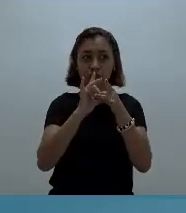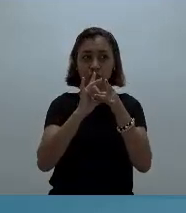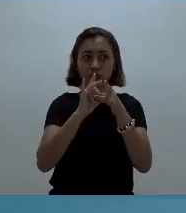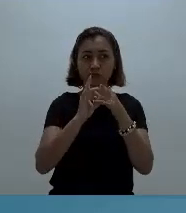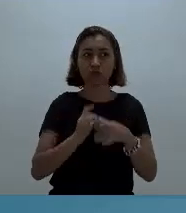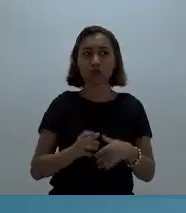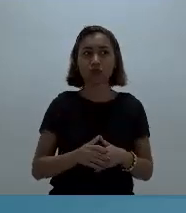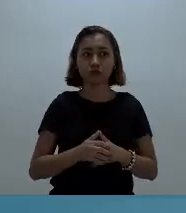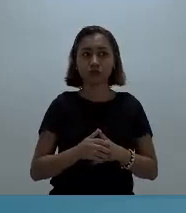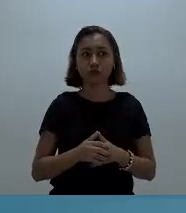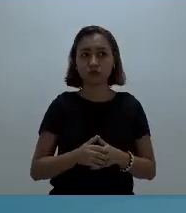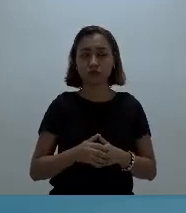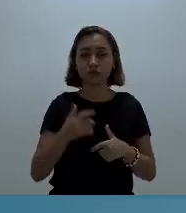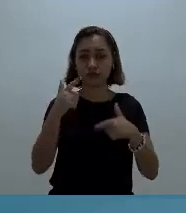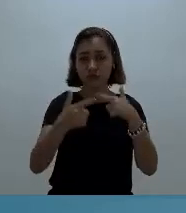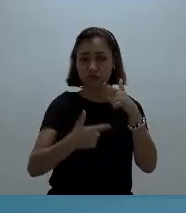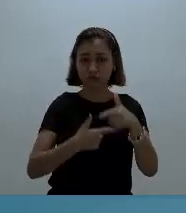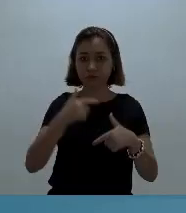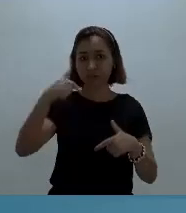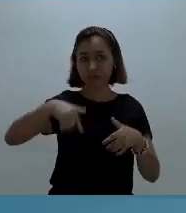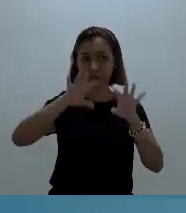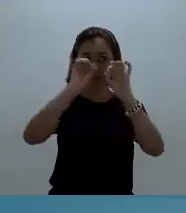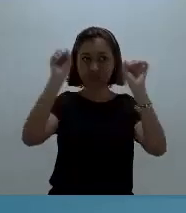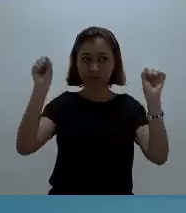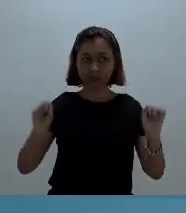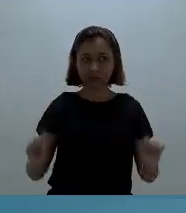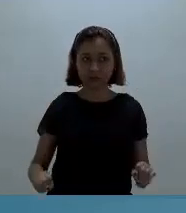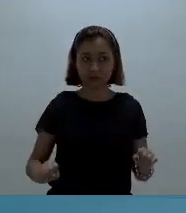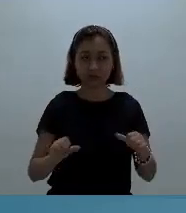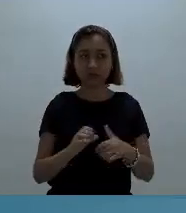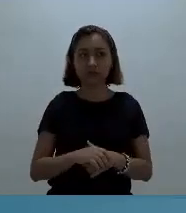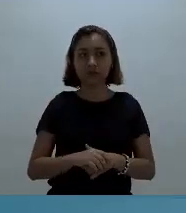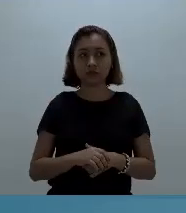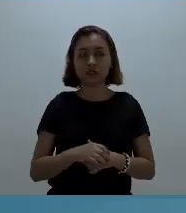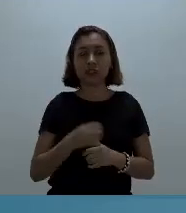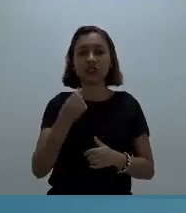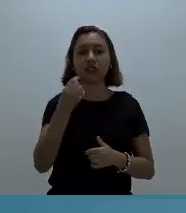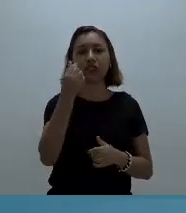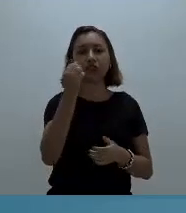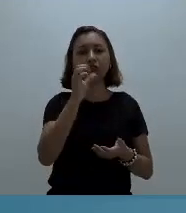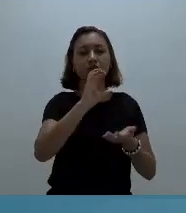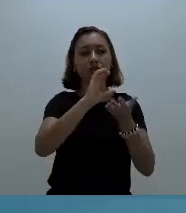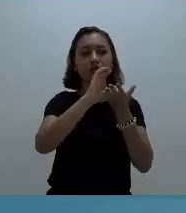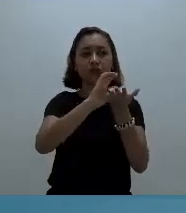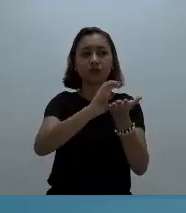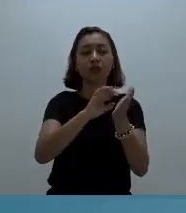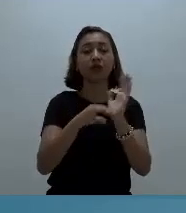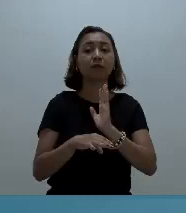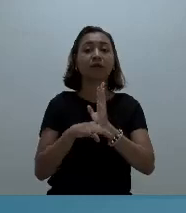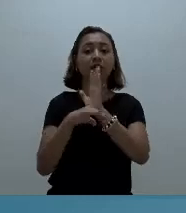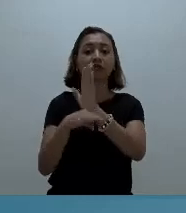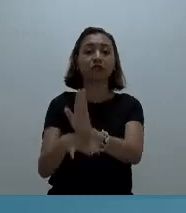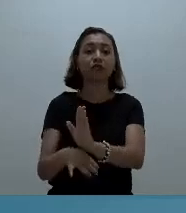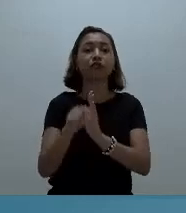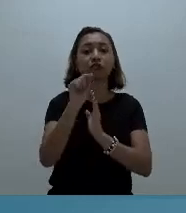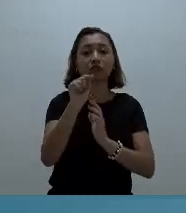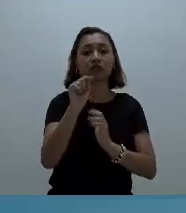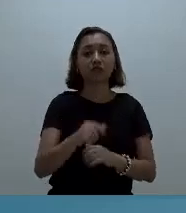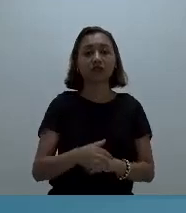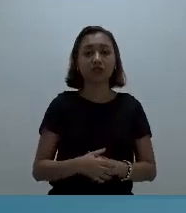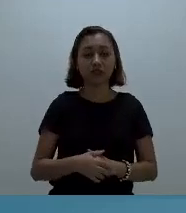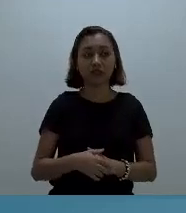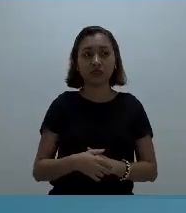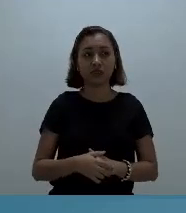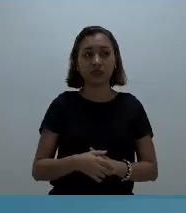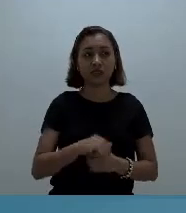deste exercício, saldo esse que pode ser utilizado para viabilização e indenização de que trata